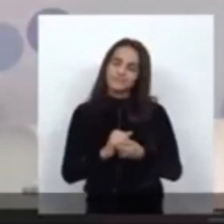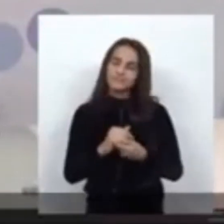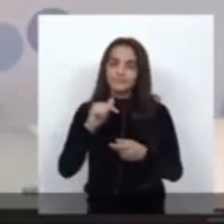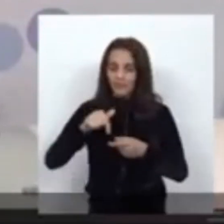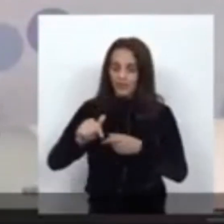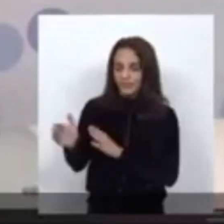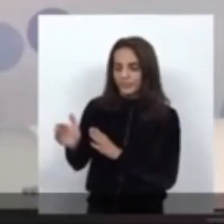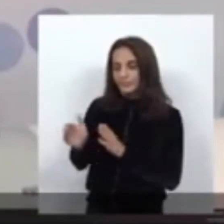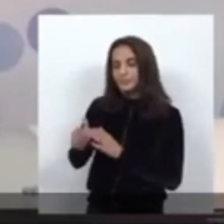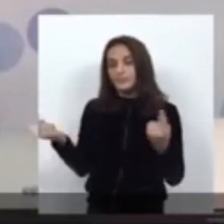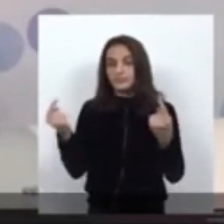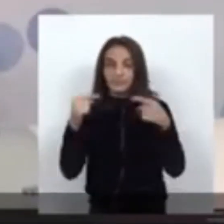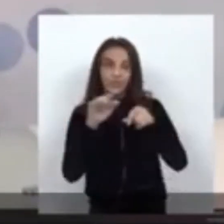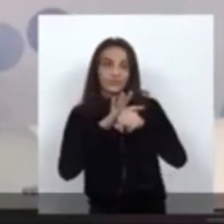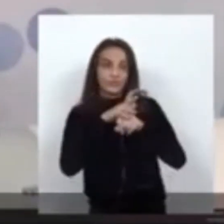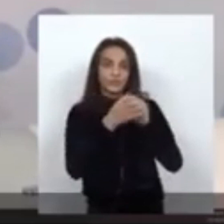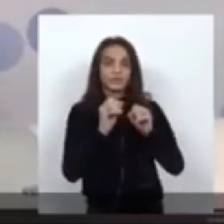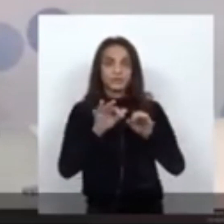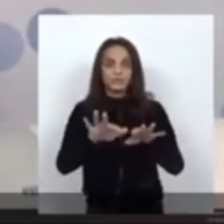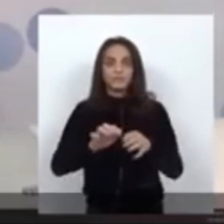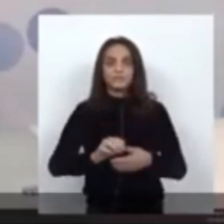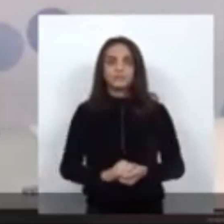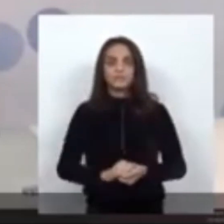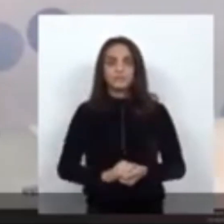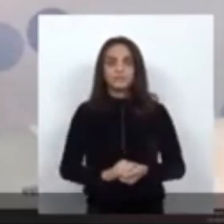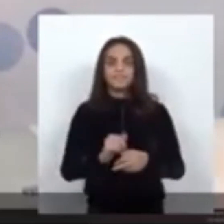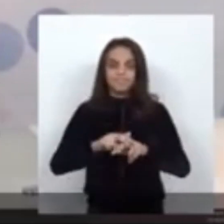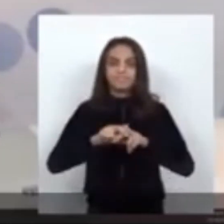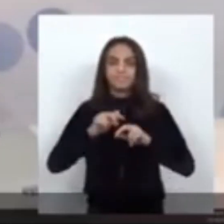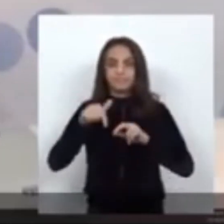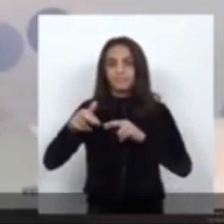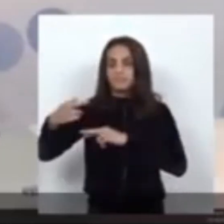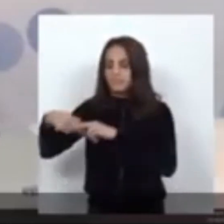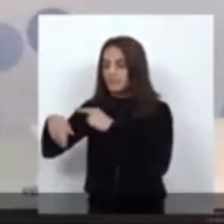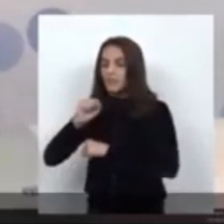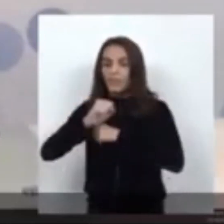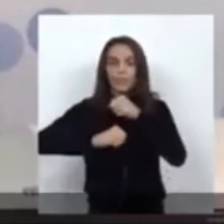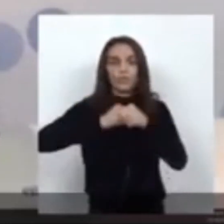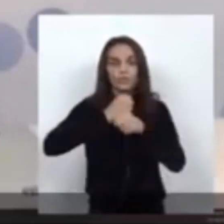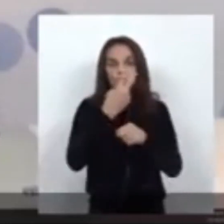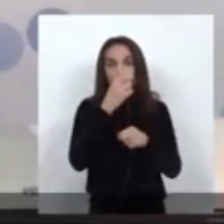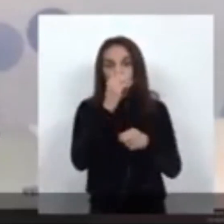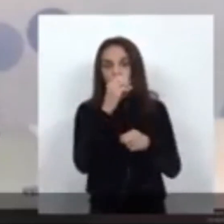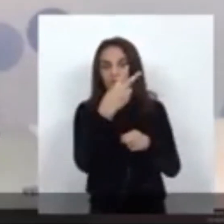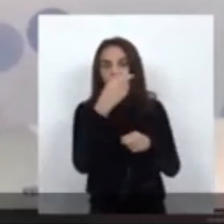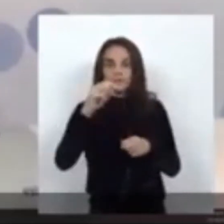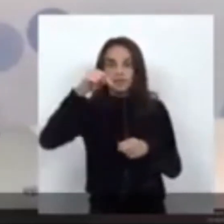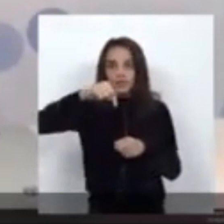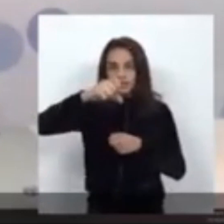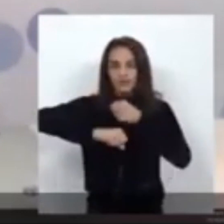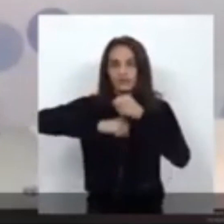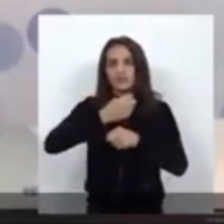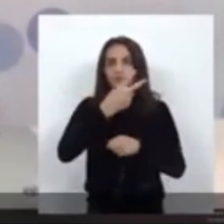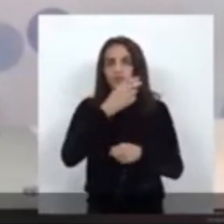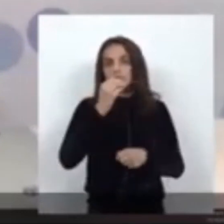contexto desafiador da pandemia. Certo? Então, por isso que, em relação ao ano de 2020, para este ano de